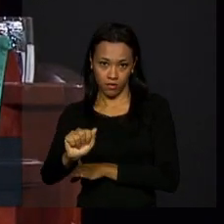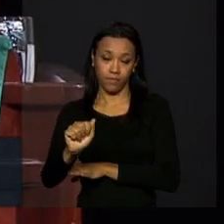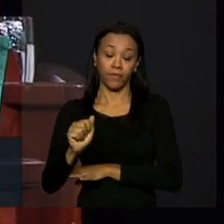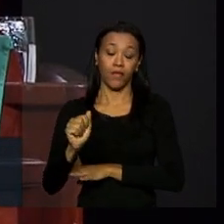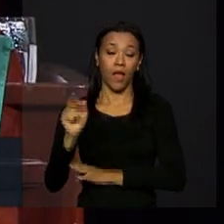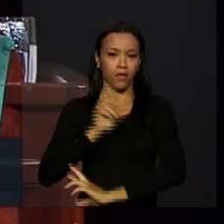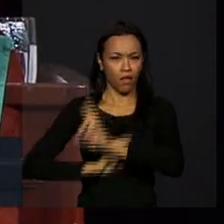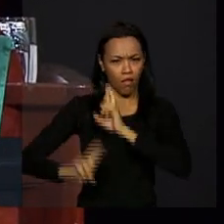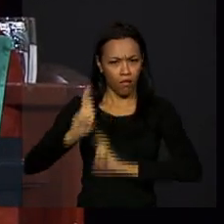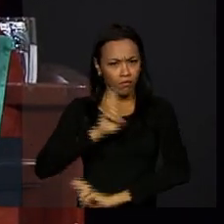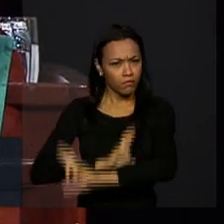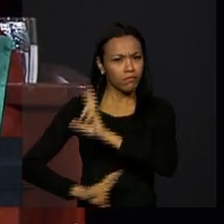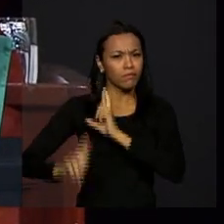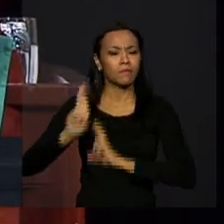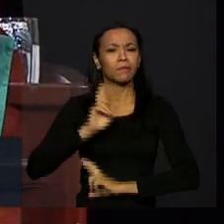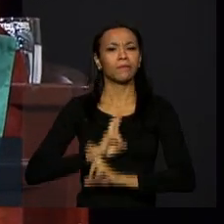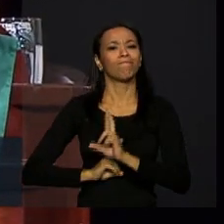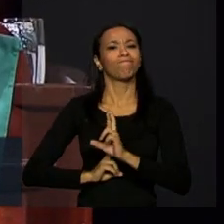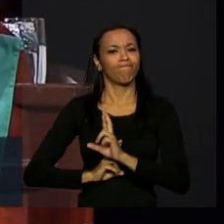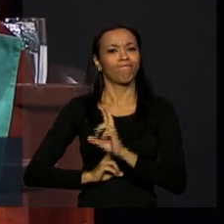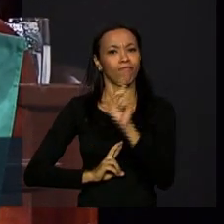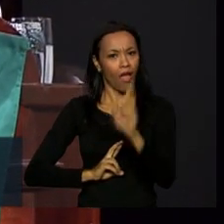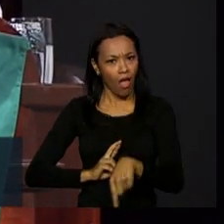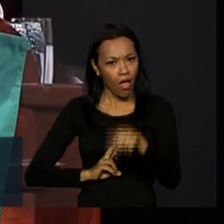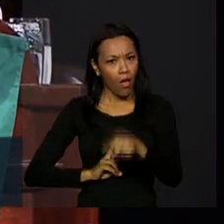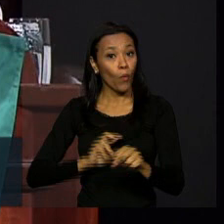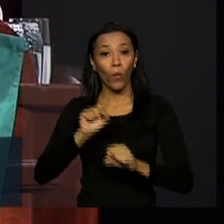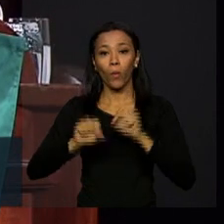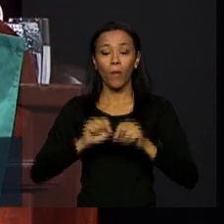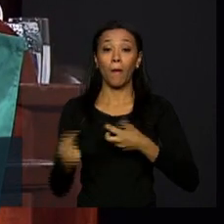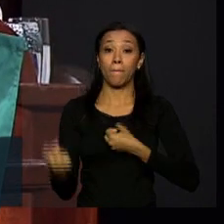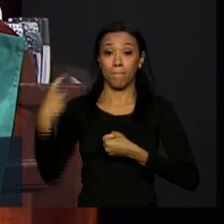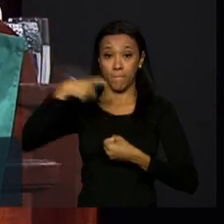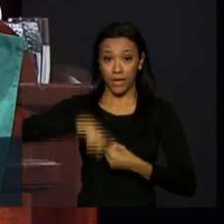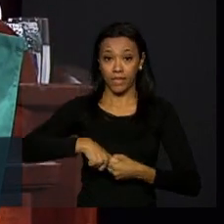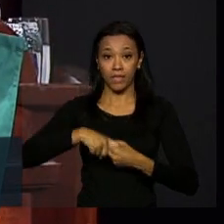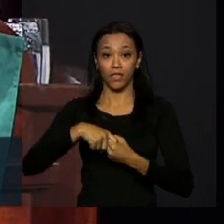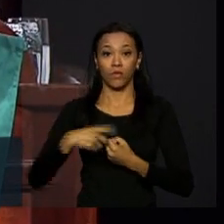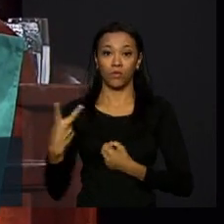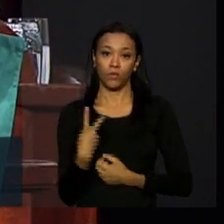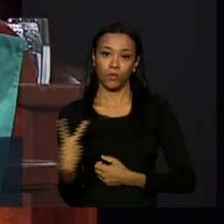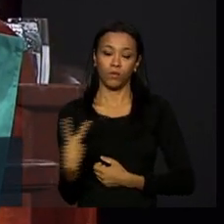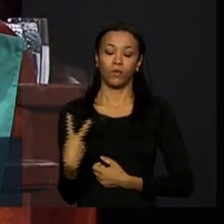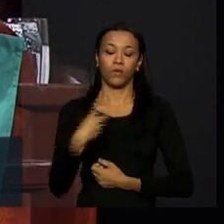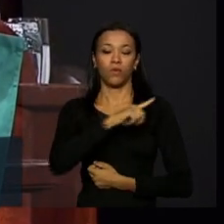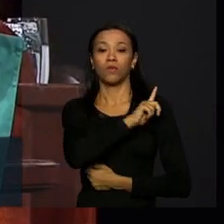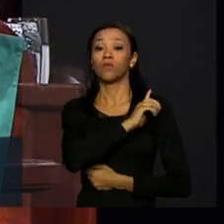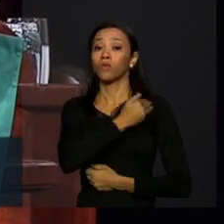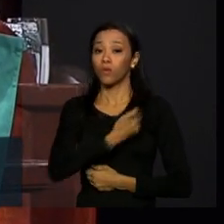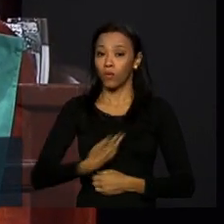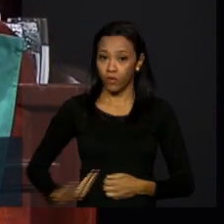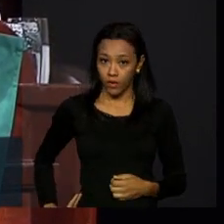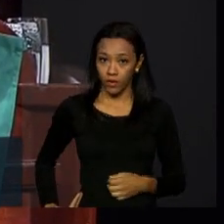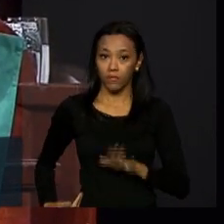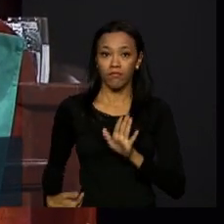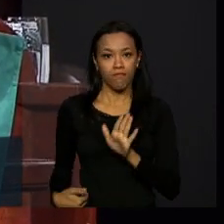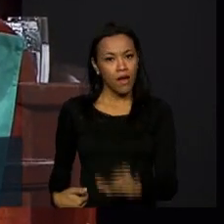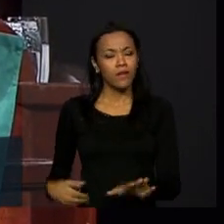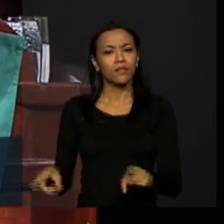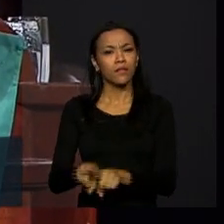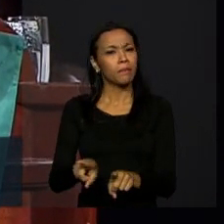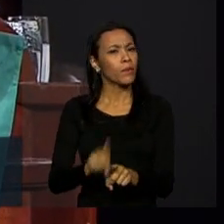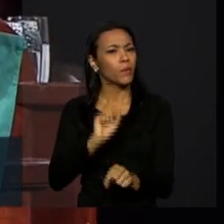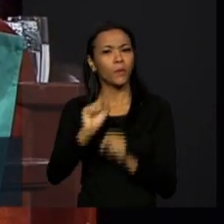relações depende cer da seria de nossos governos mas sobretudo da